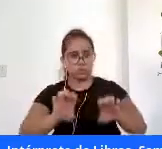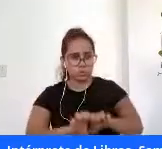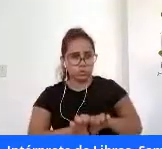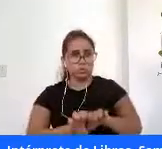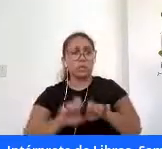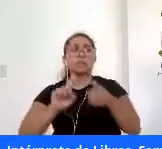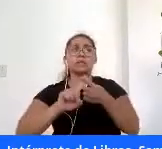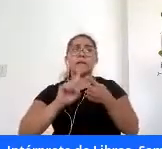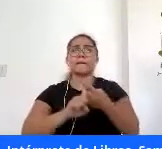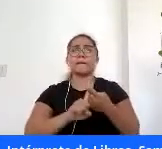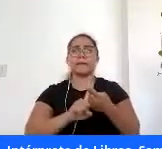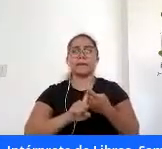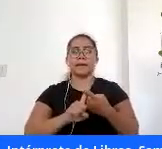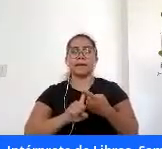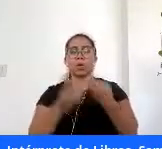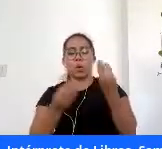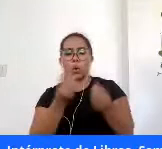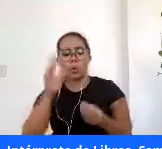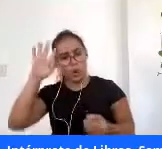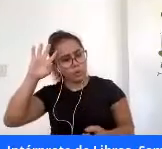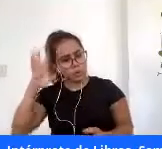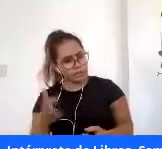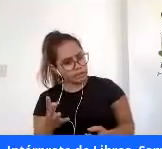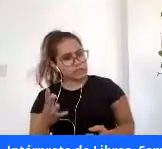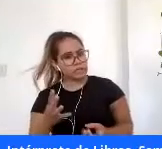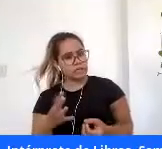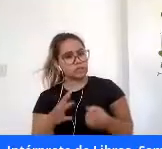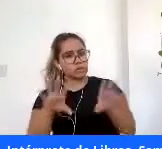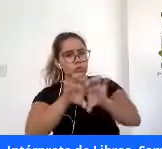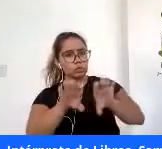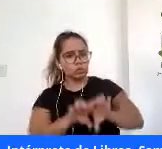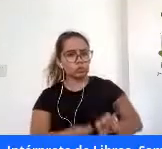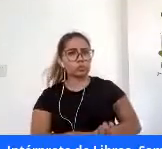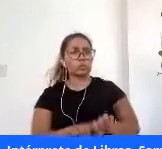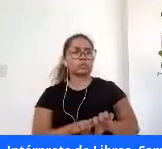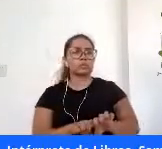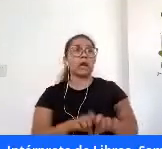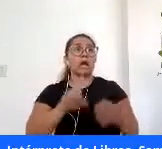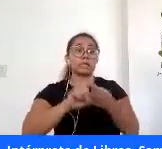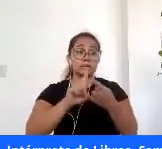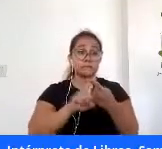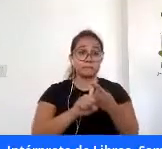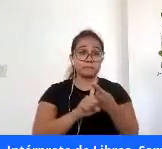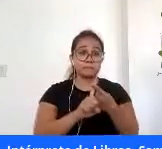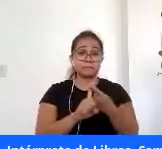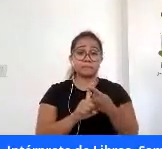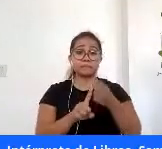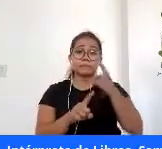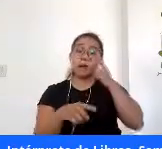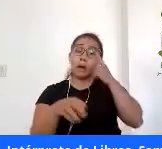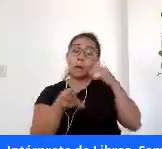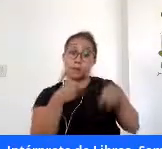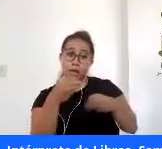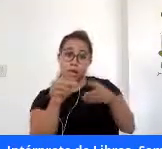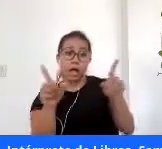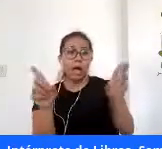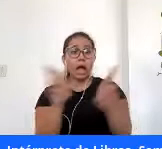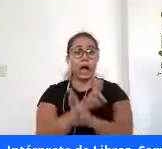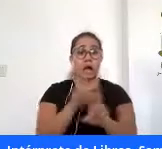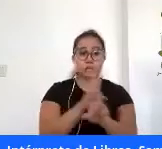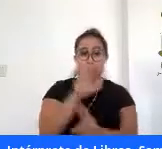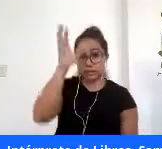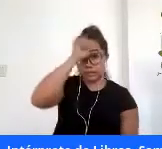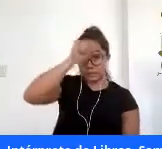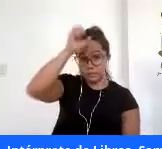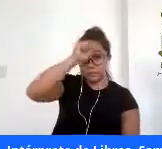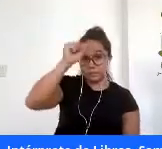nas funções, né, do que está acontecendo com essas estruturas. E também essa plasticidade ela está relacionada com a aprendizagem,